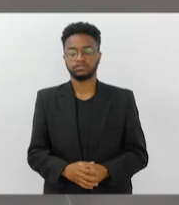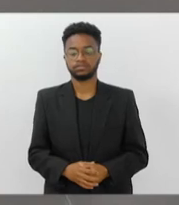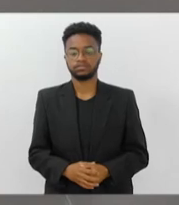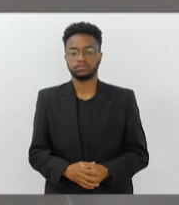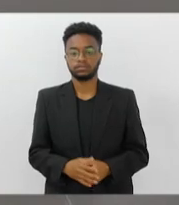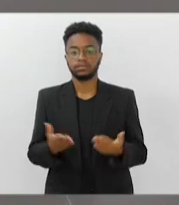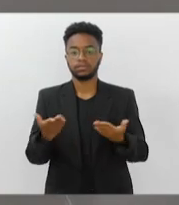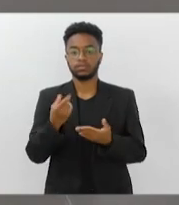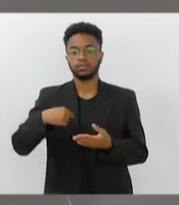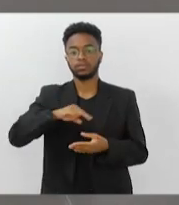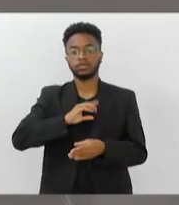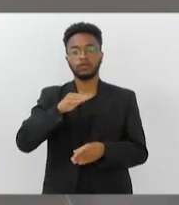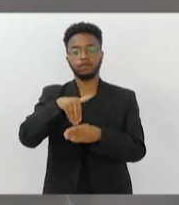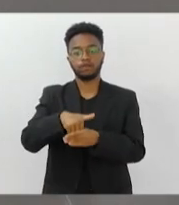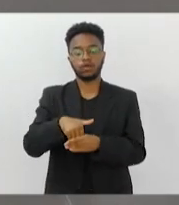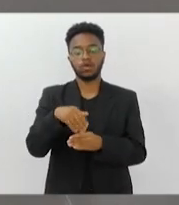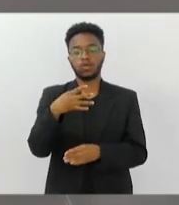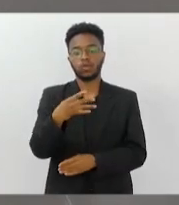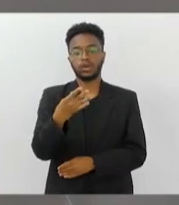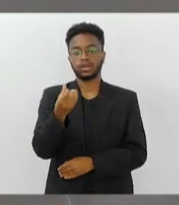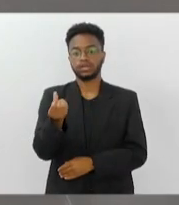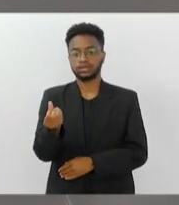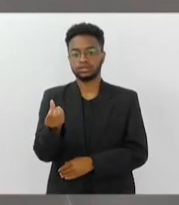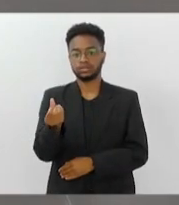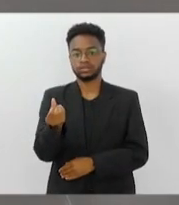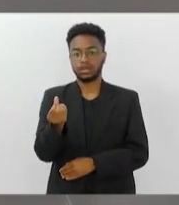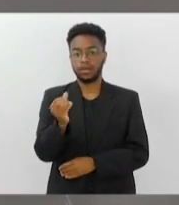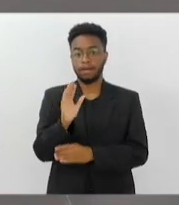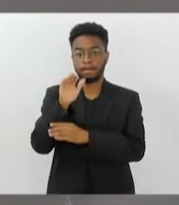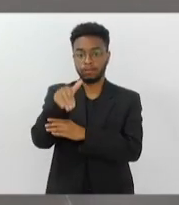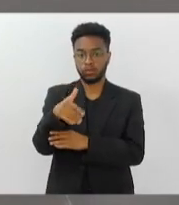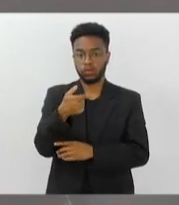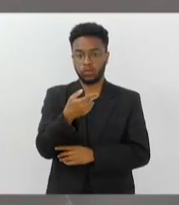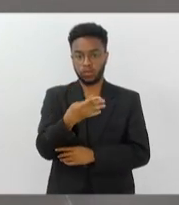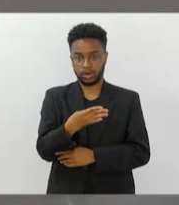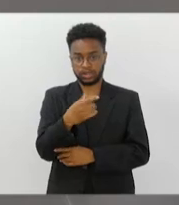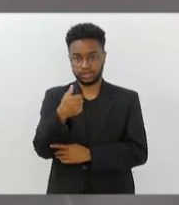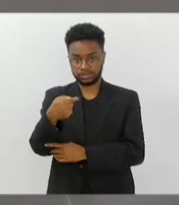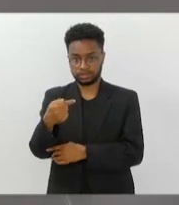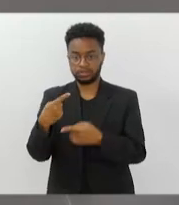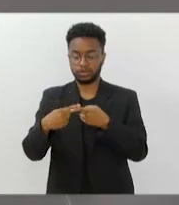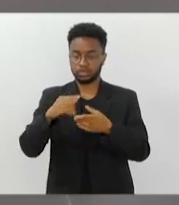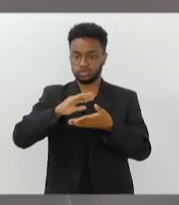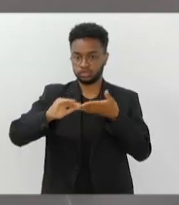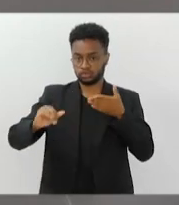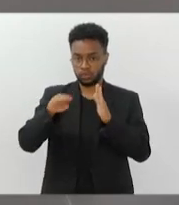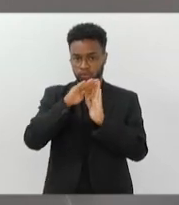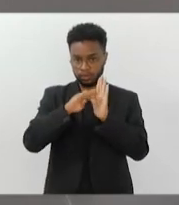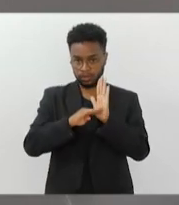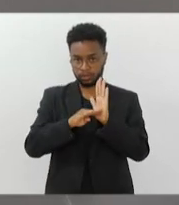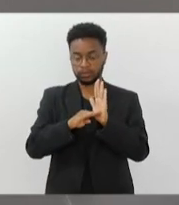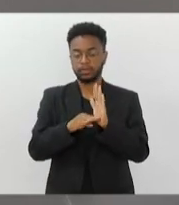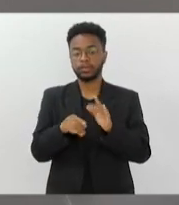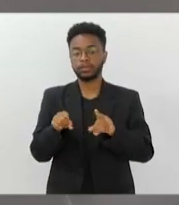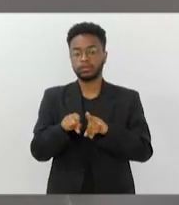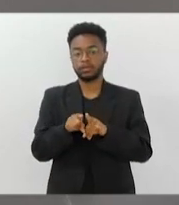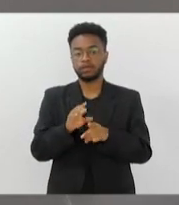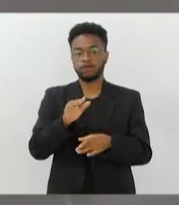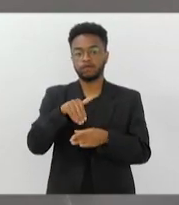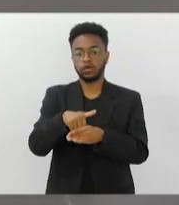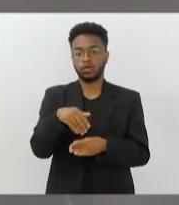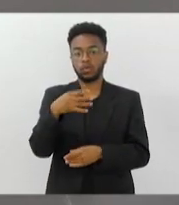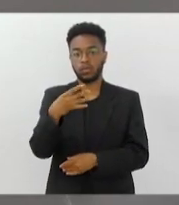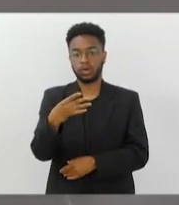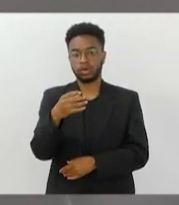vamos votar o 46... Pula-se o 47, que foi retirado de pauta, e do